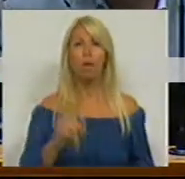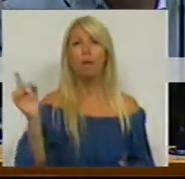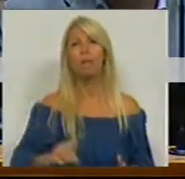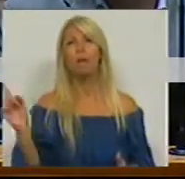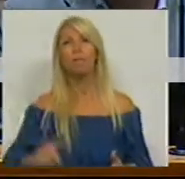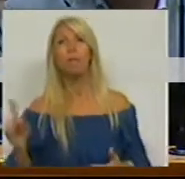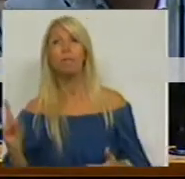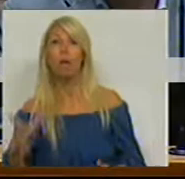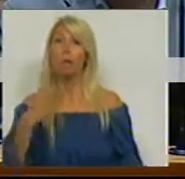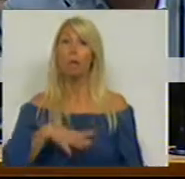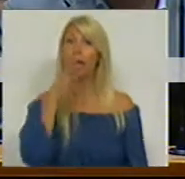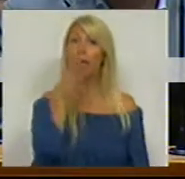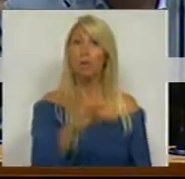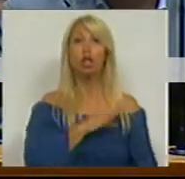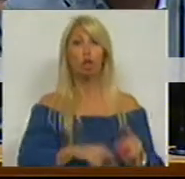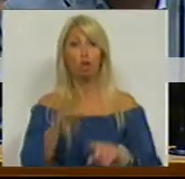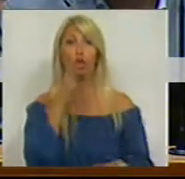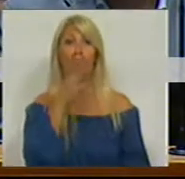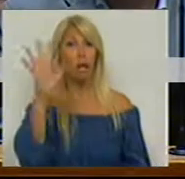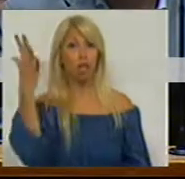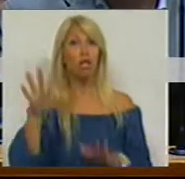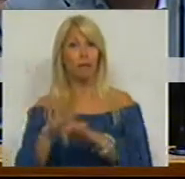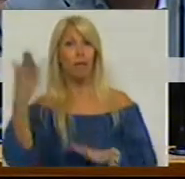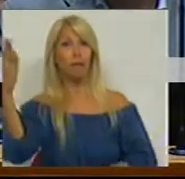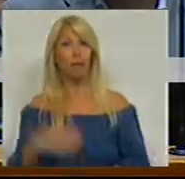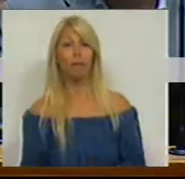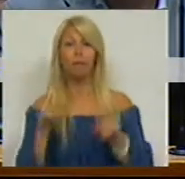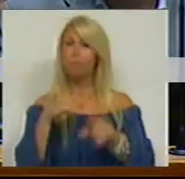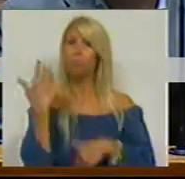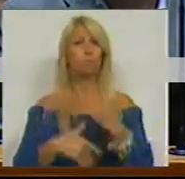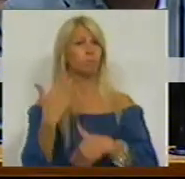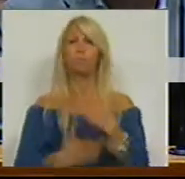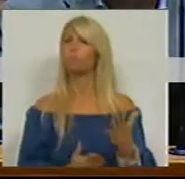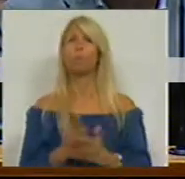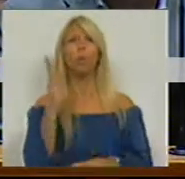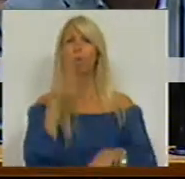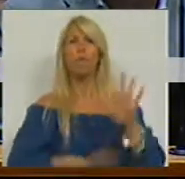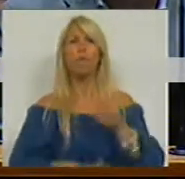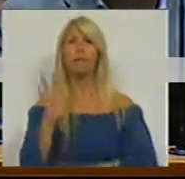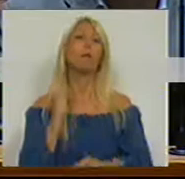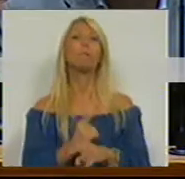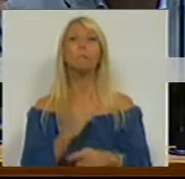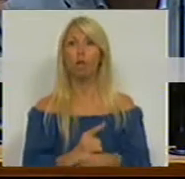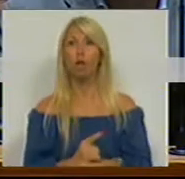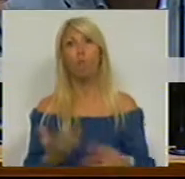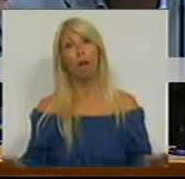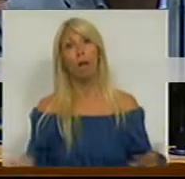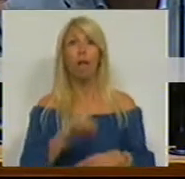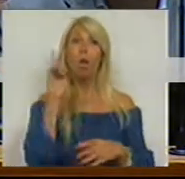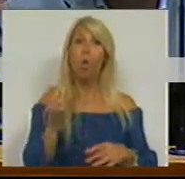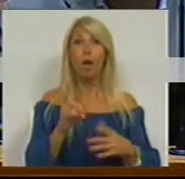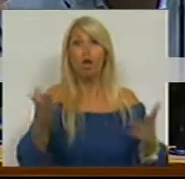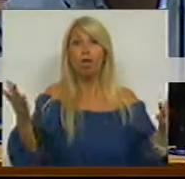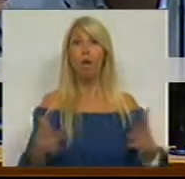e quero-vos dizer, senhores deputados da direita, que assim continuaremos a fazer. É uma questão